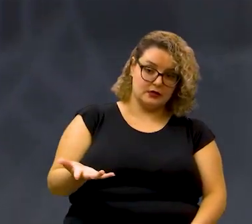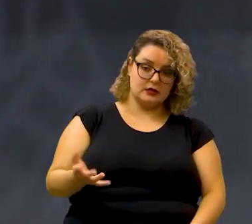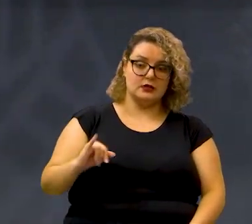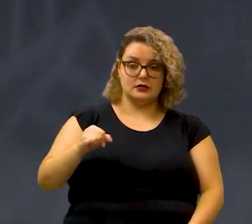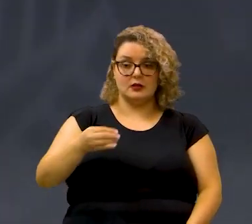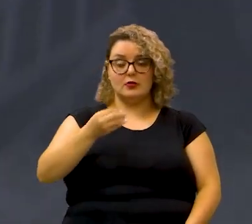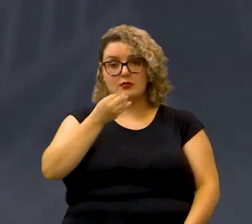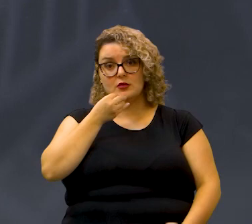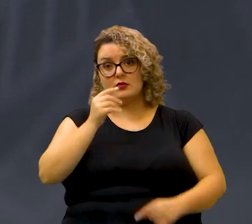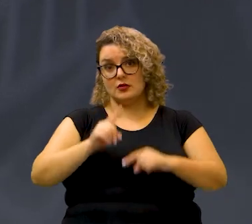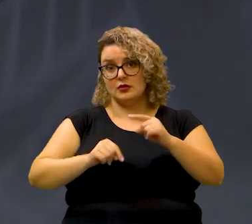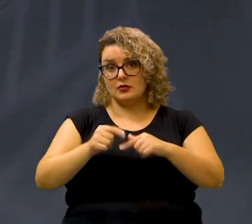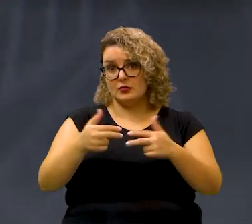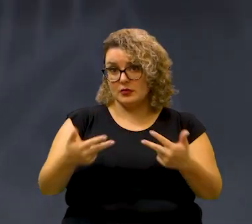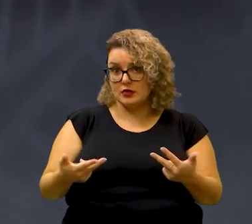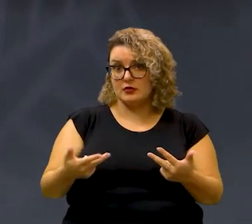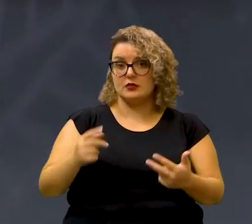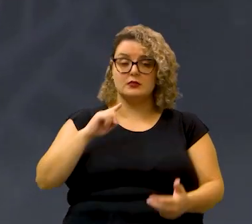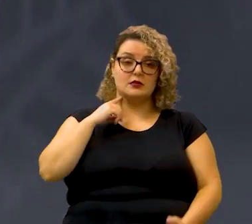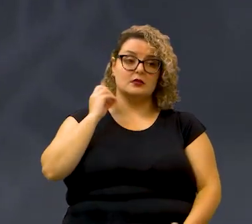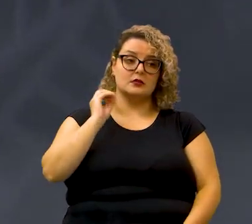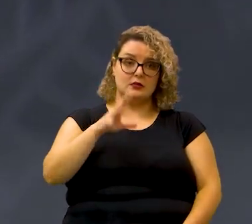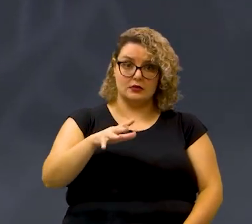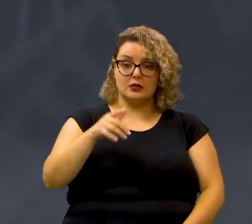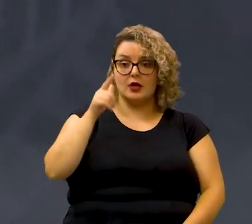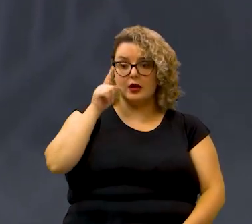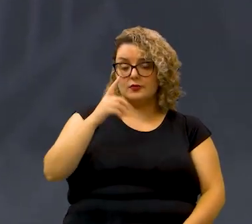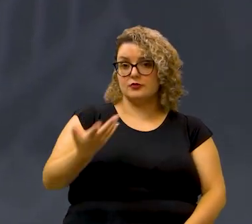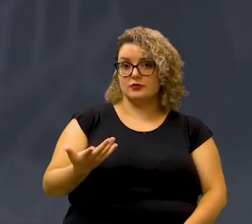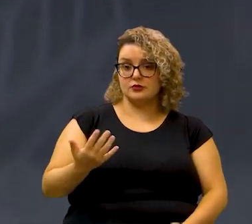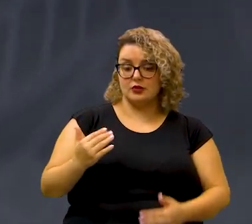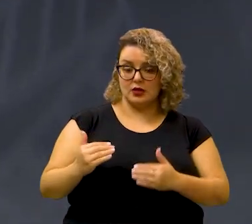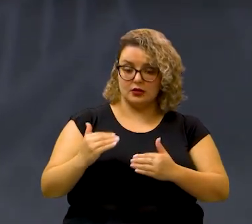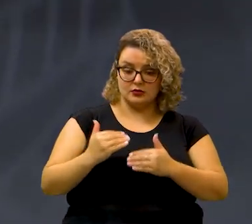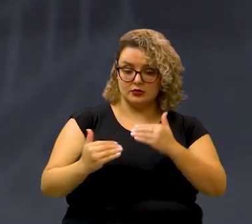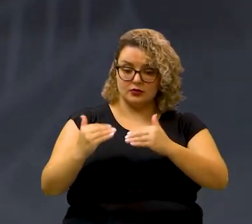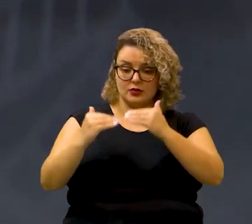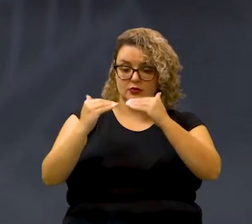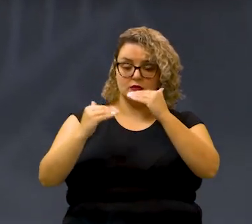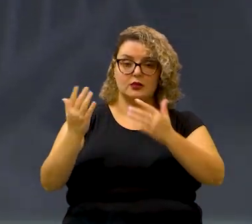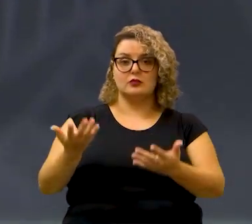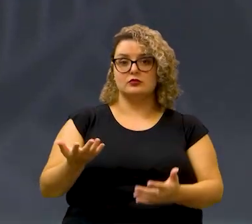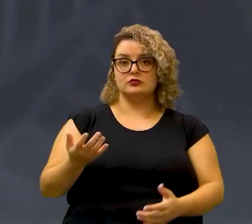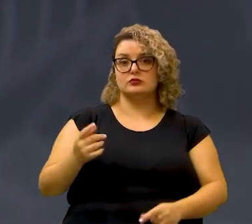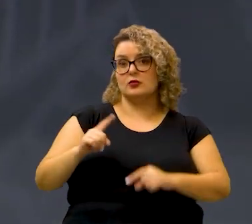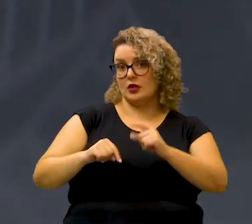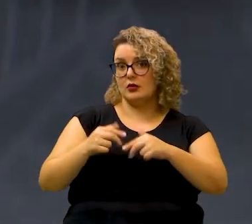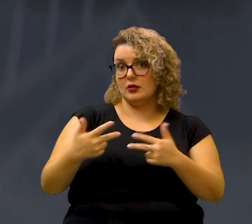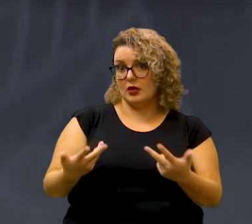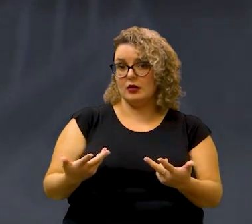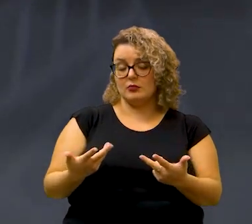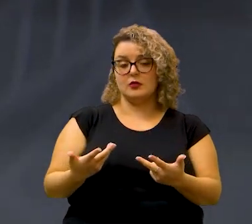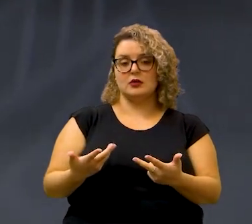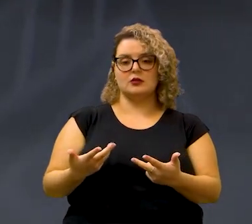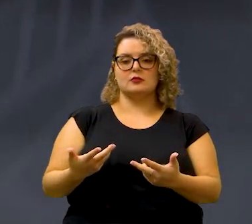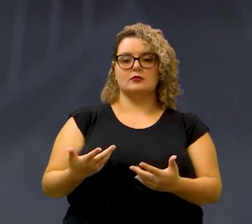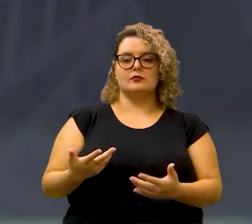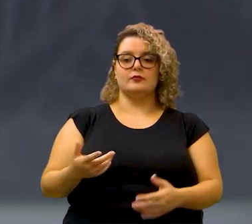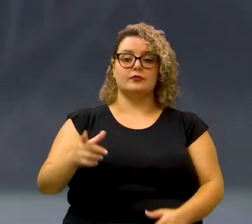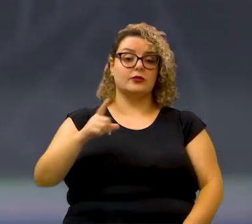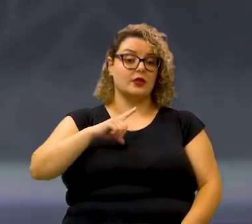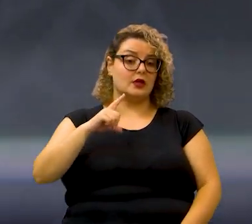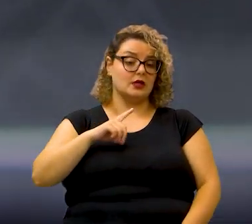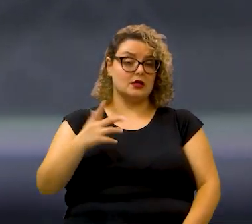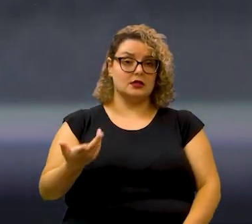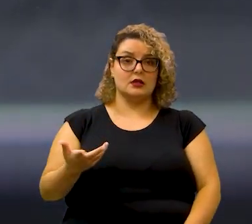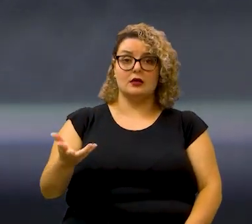então você aproveita o material que ia ser descartado, você consegue construir um equipamento, e você ajuda ambos